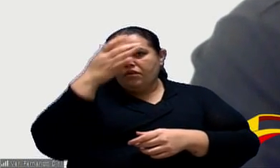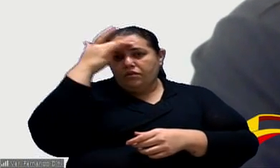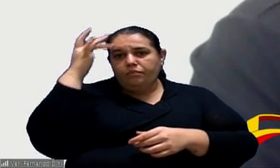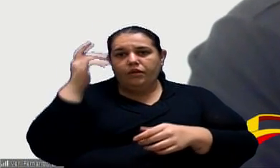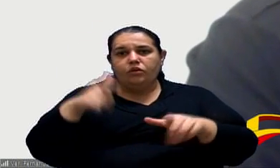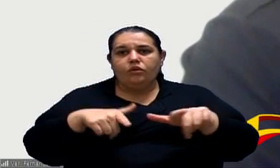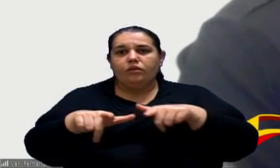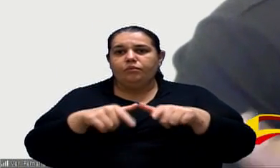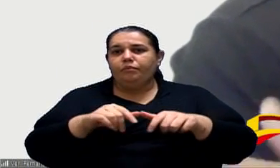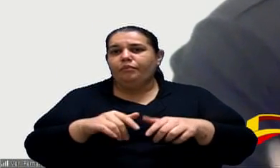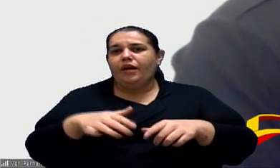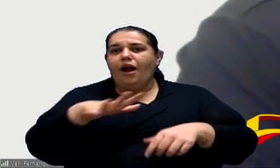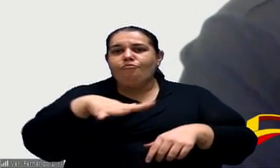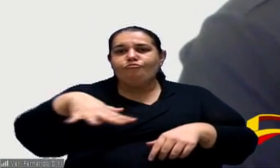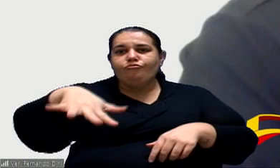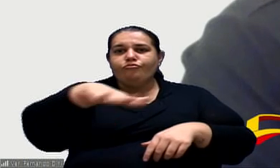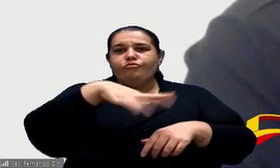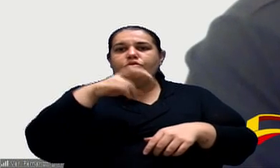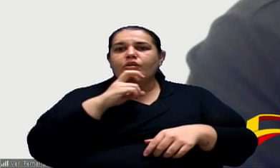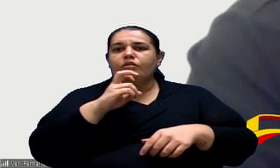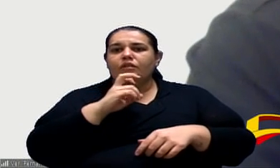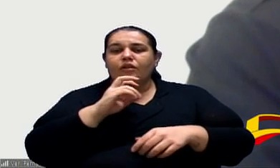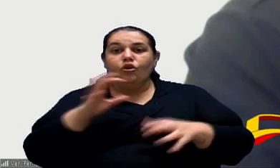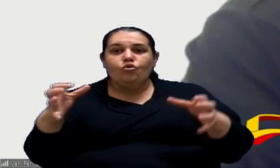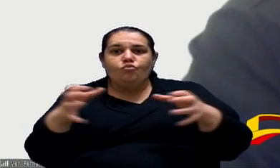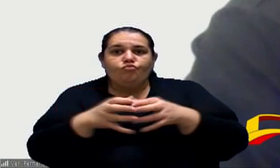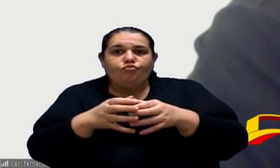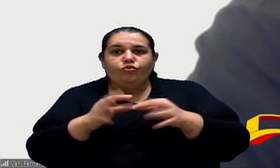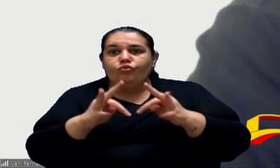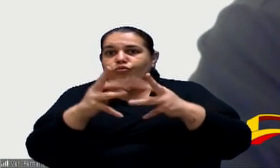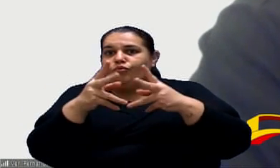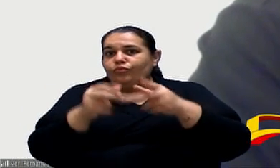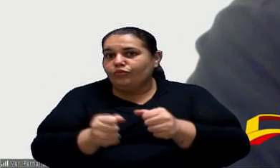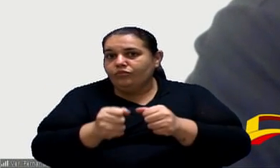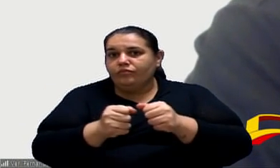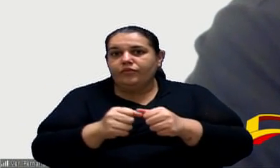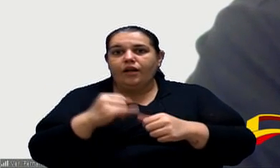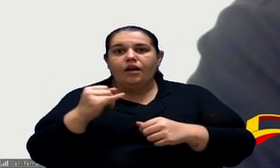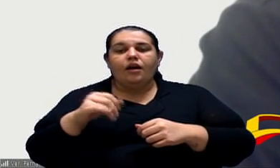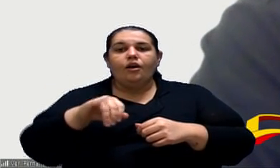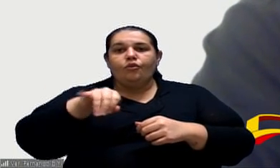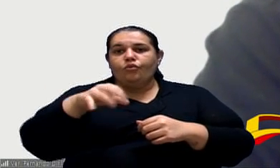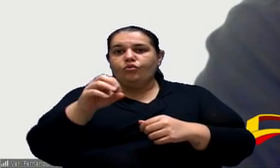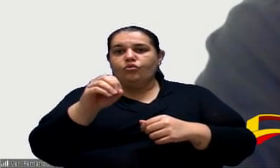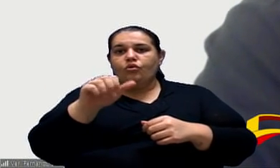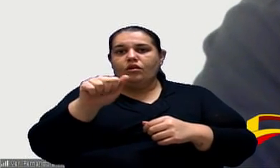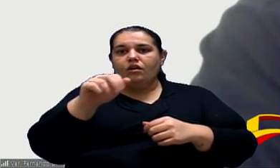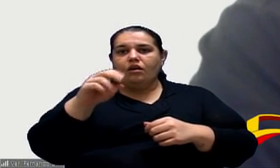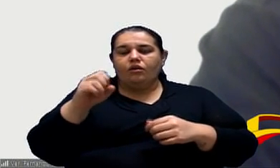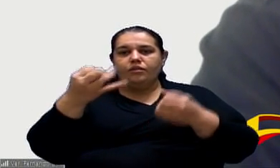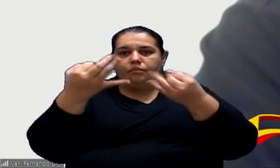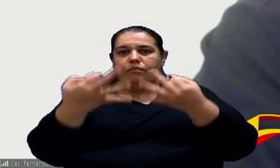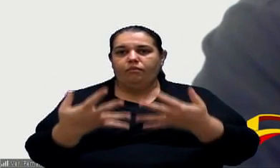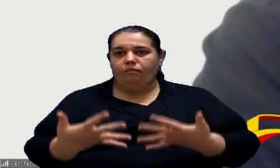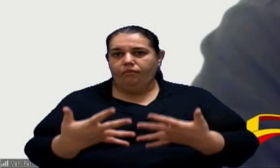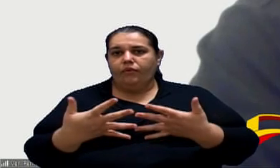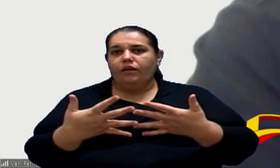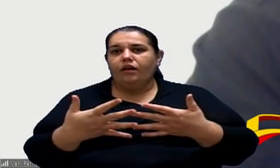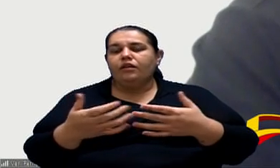para a cidade inteira, juntando os dois. Então, utopia. Então, quando o João fala sobre